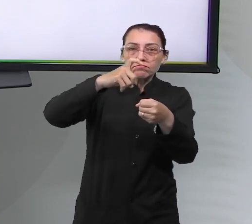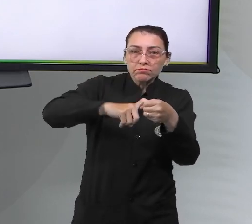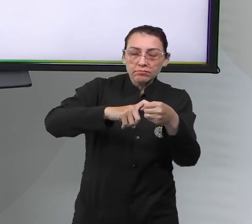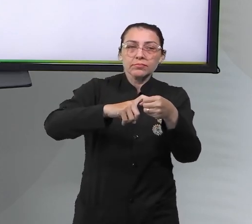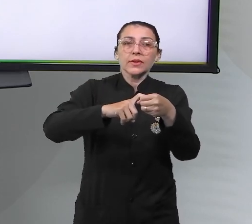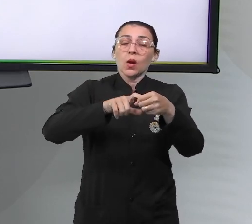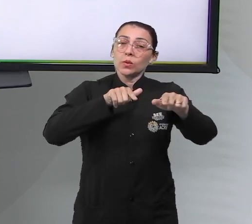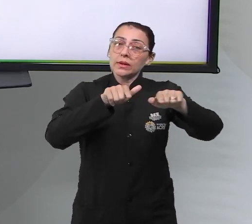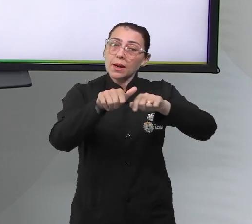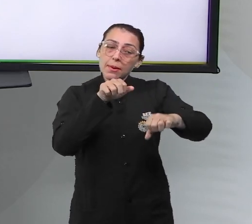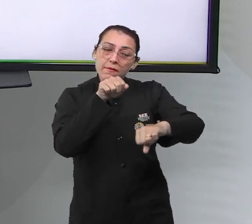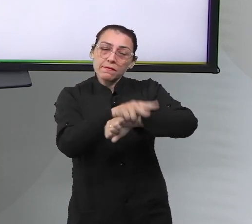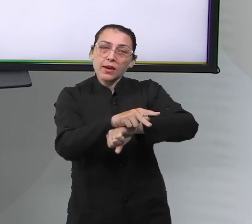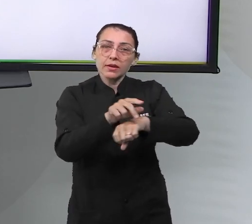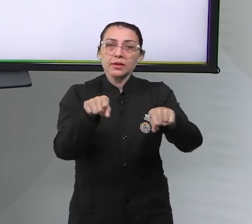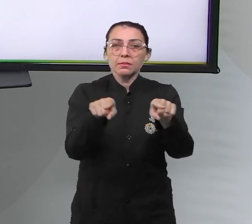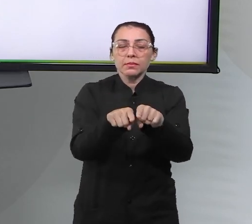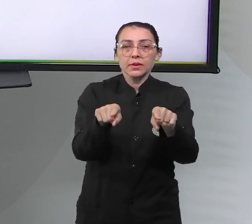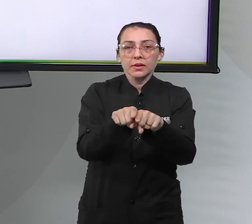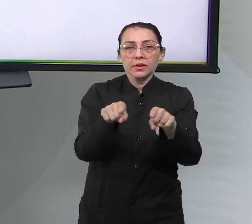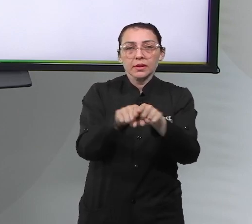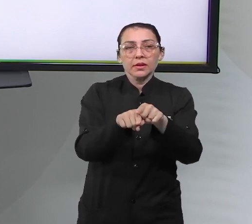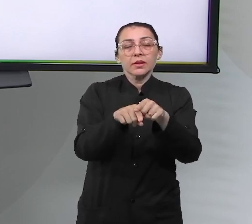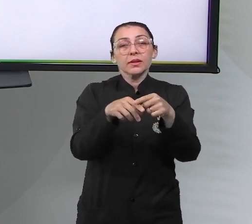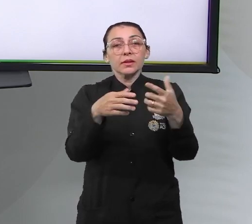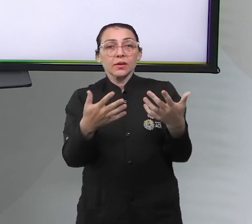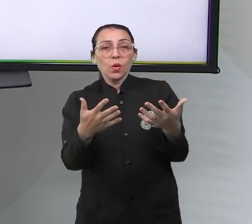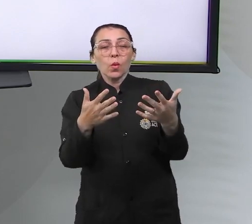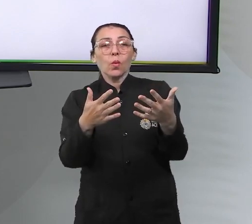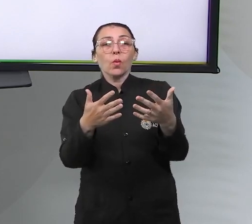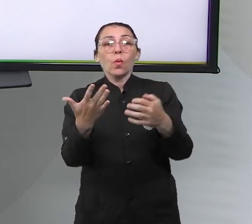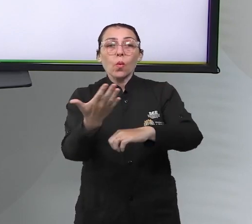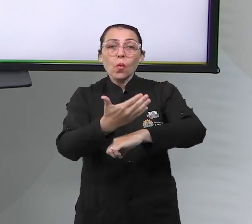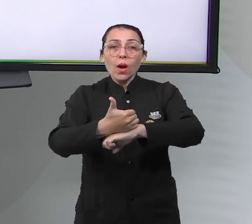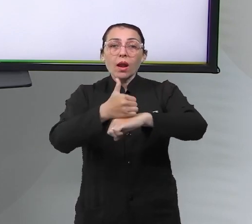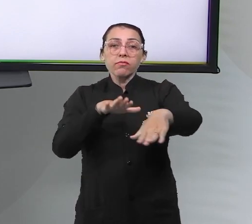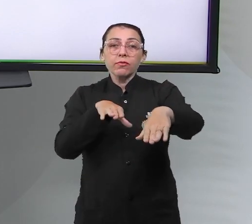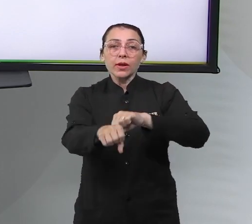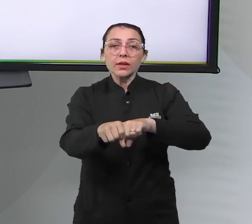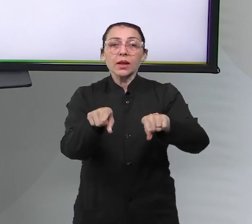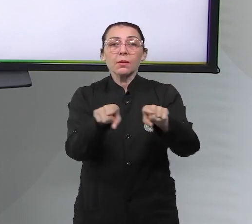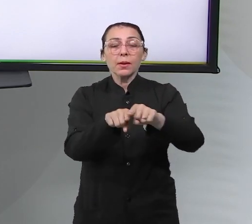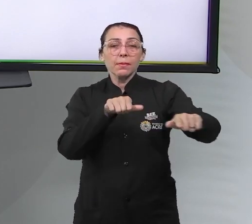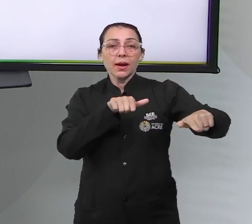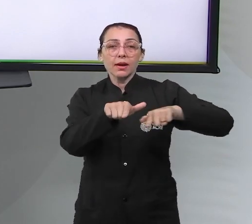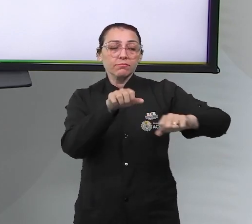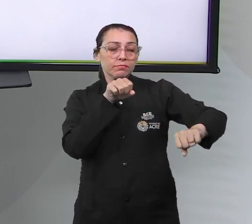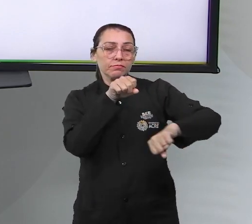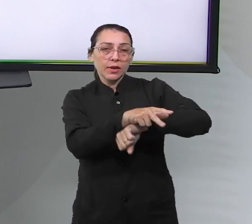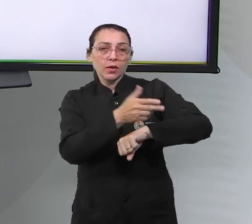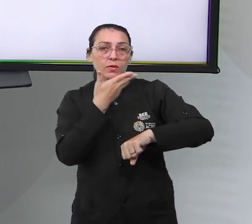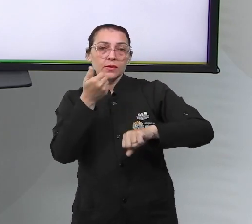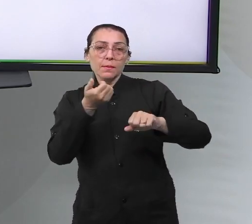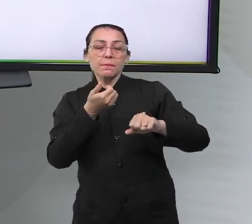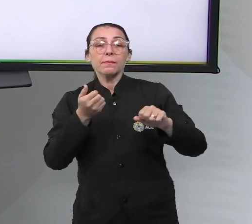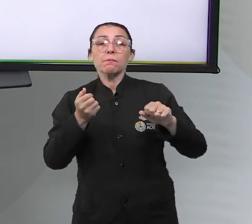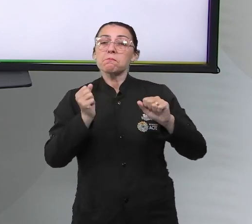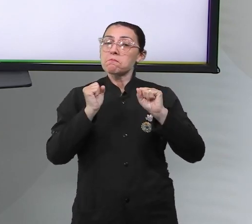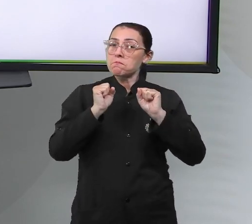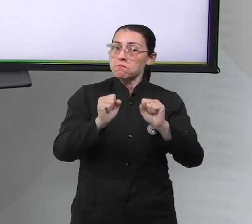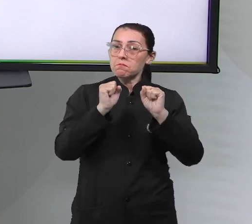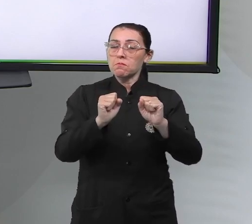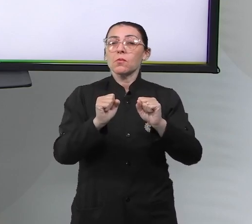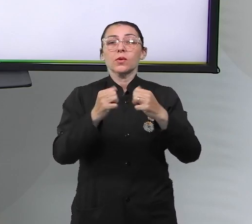a empregabilidade dessas pessoas, né? Qualificando-as também para o mercado de trabalho, para que elas possam